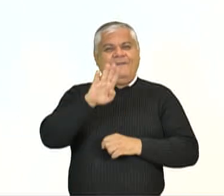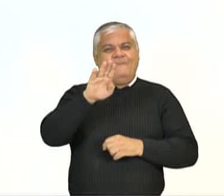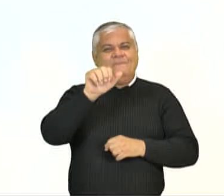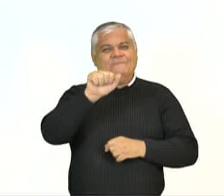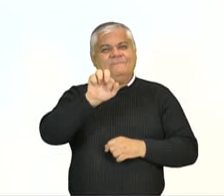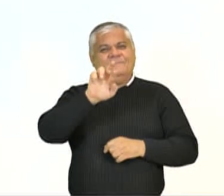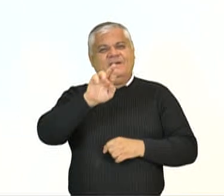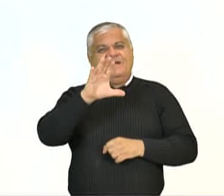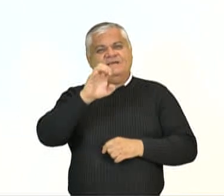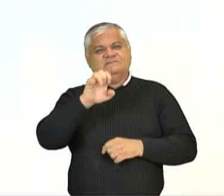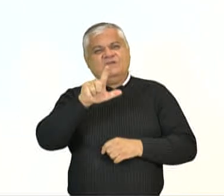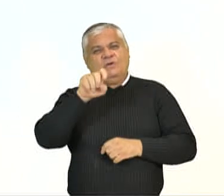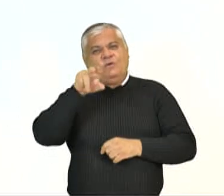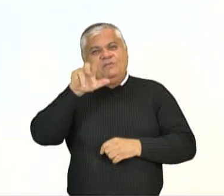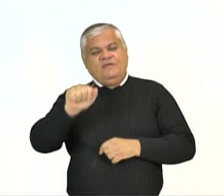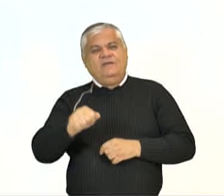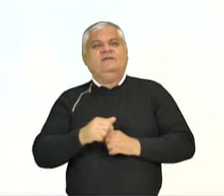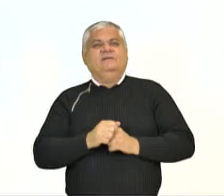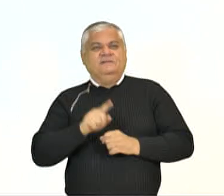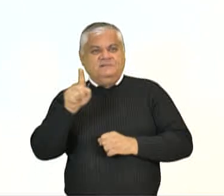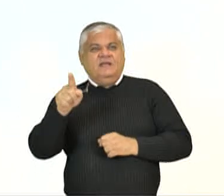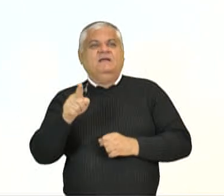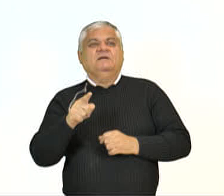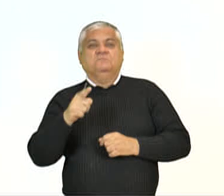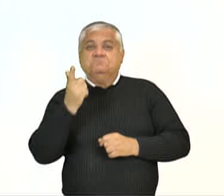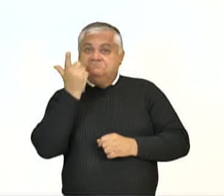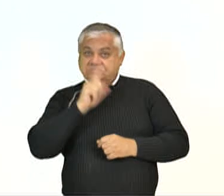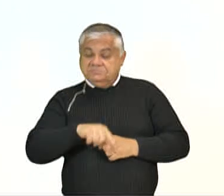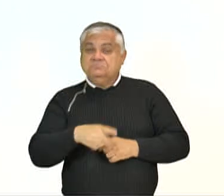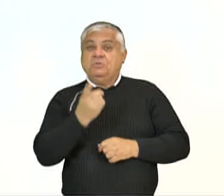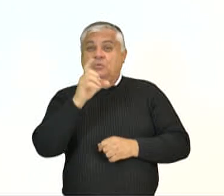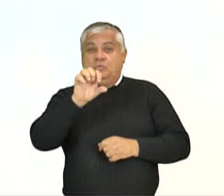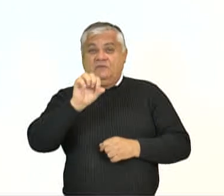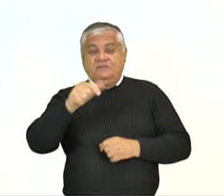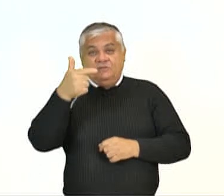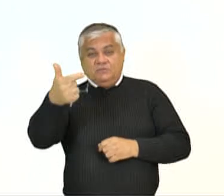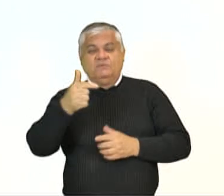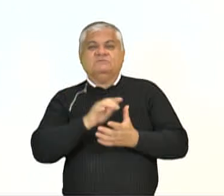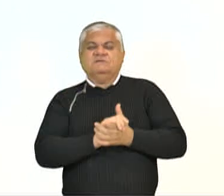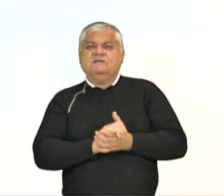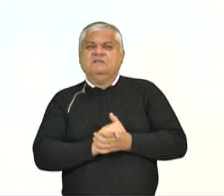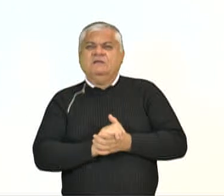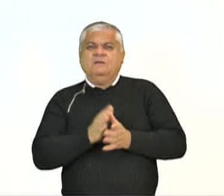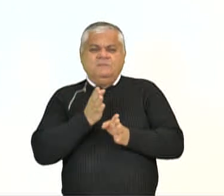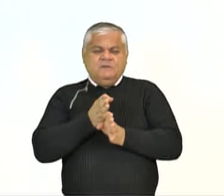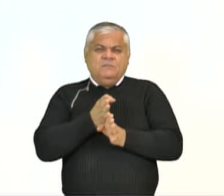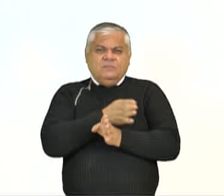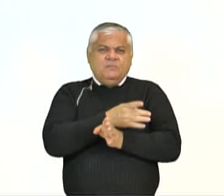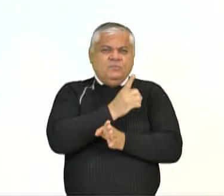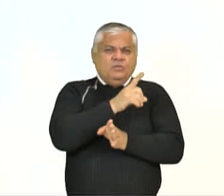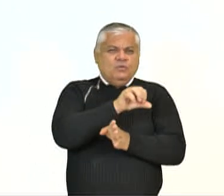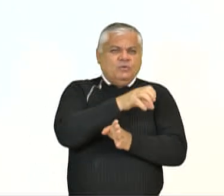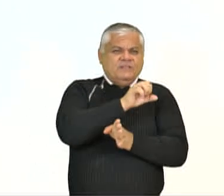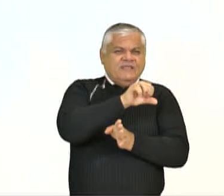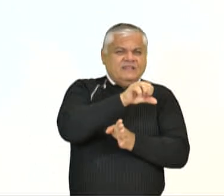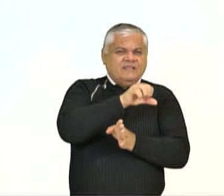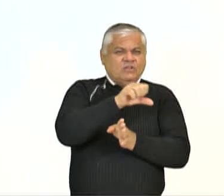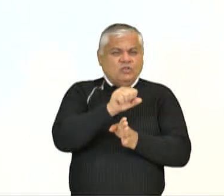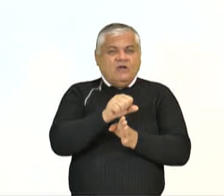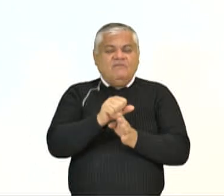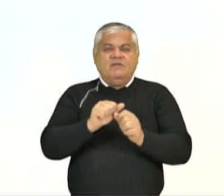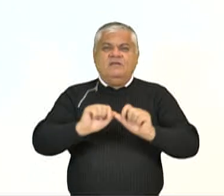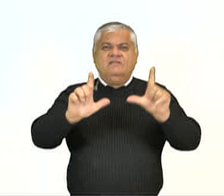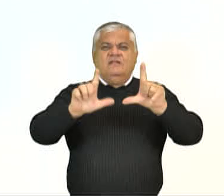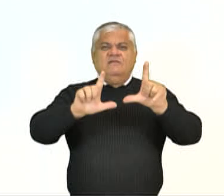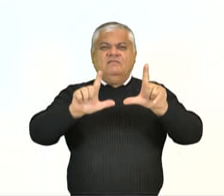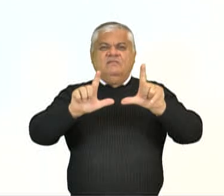1992, tá? O esporte nessa época, um pouquinho antes, ali de 1989 para frente, ele começou a passar na televisão